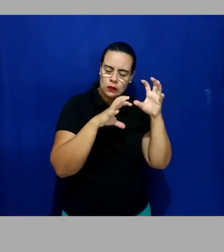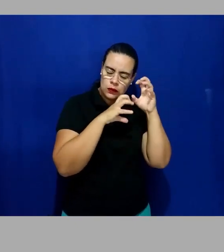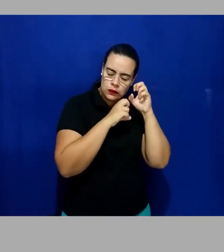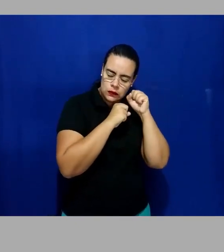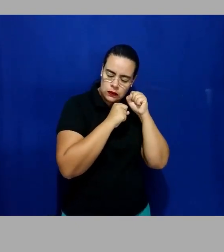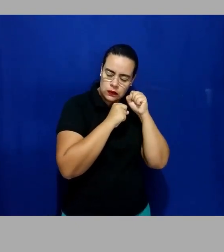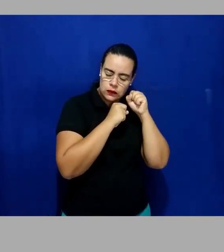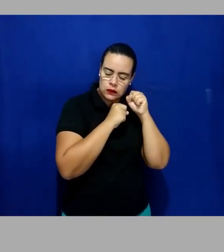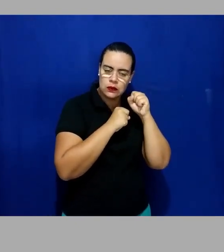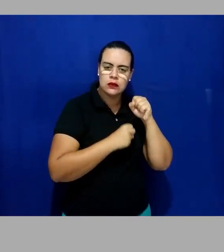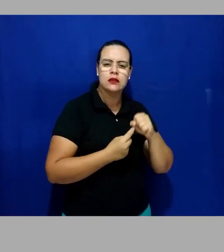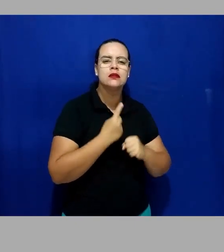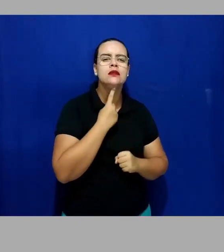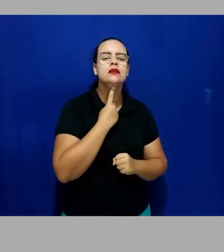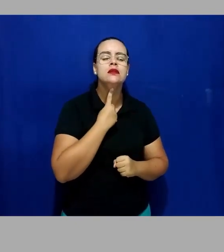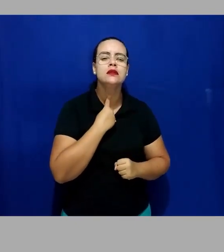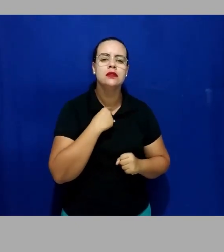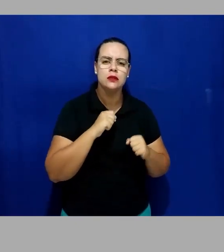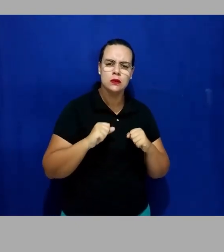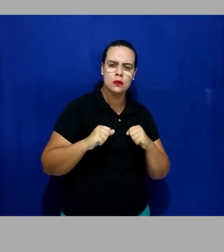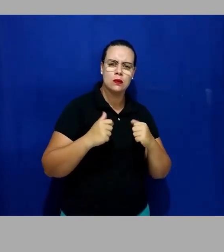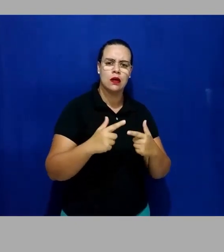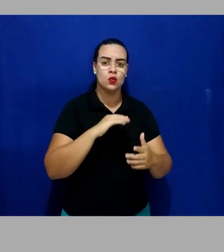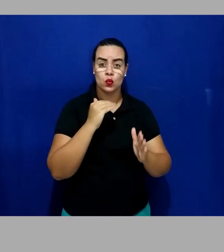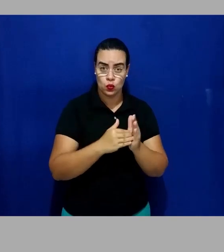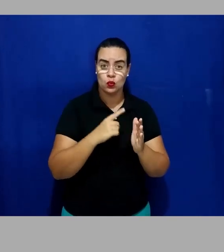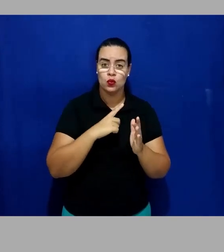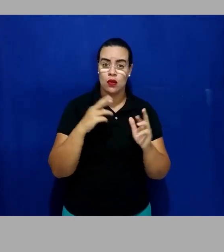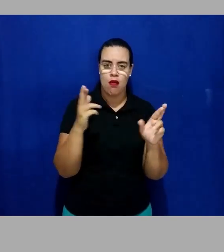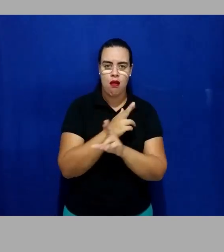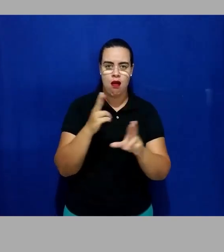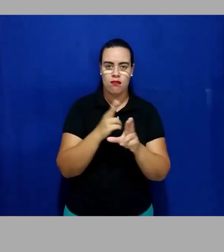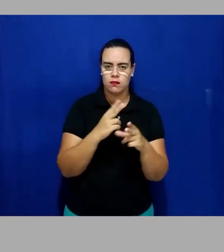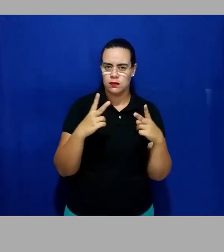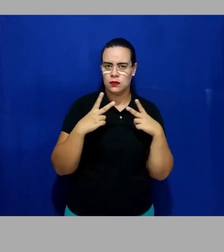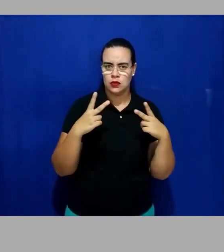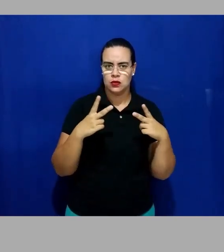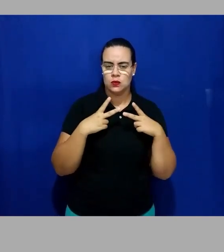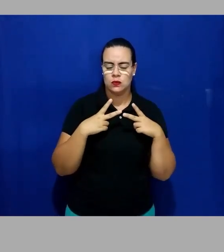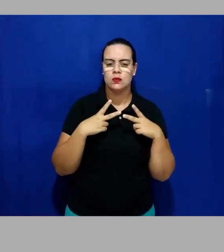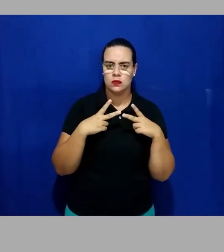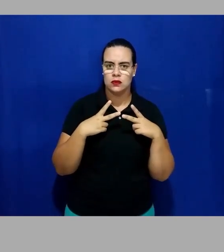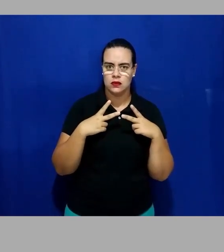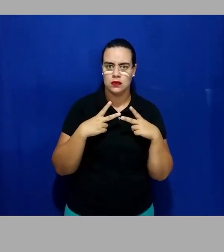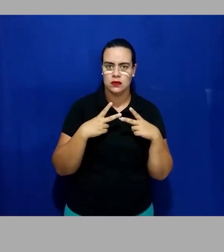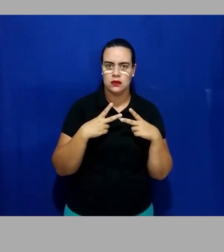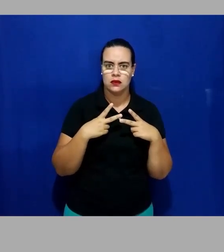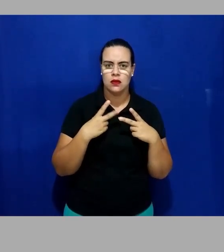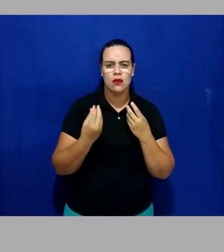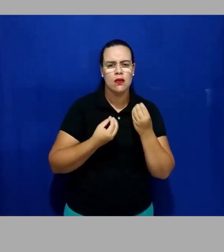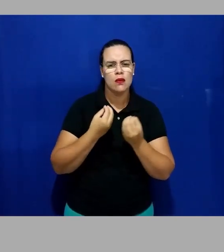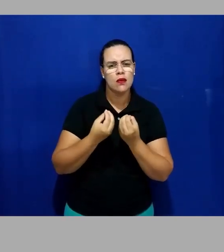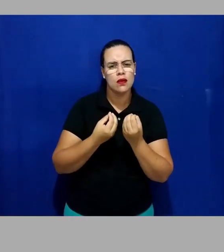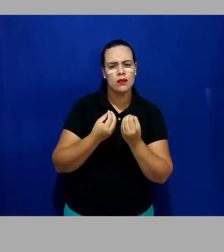sobre a transição, desejo, atos sujeito. Tudo se fixa em íntima relação entre a individualidade